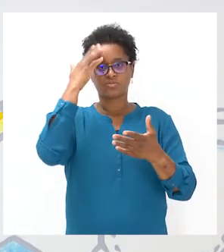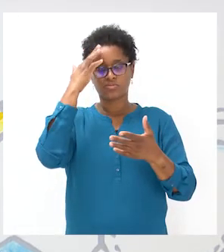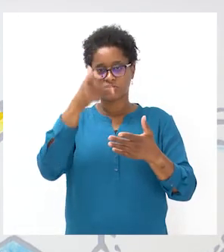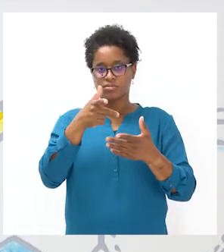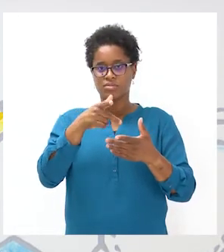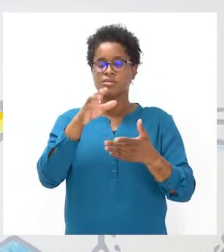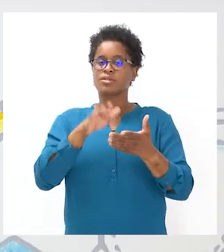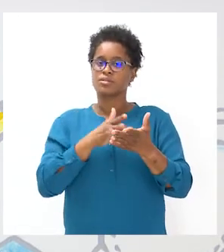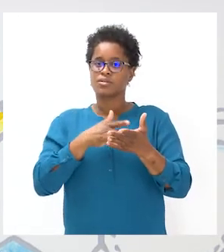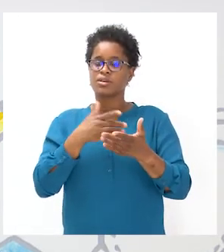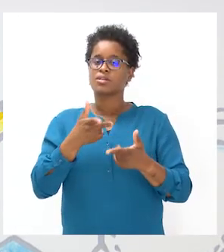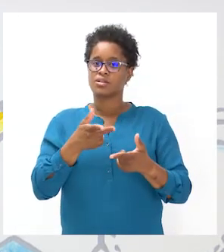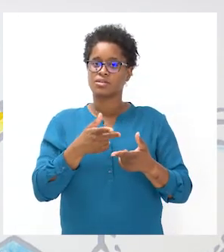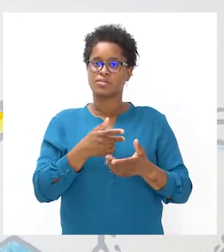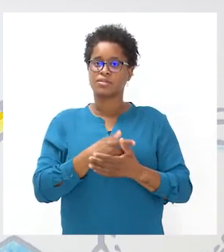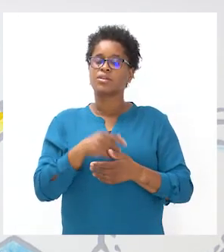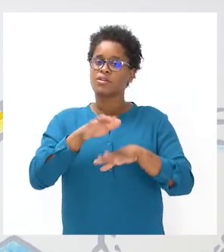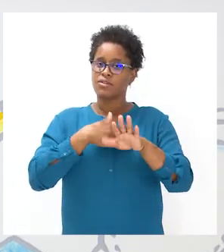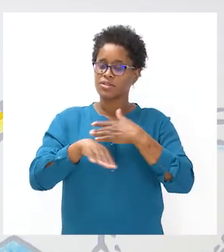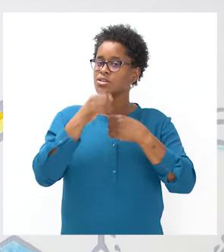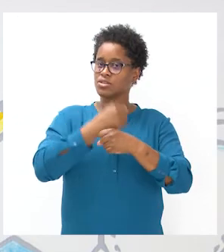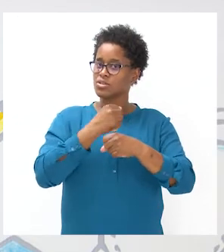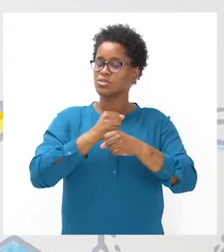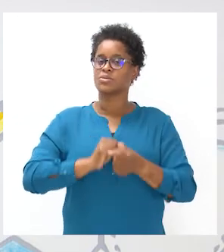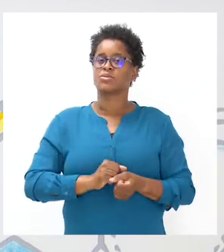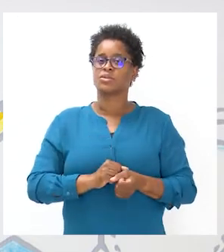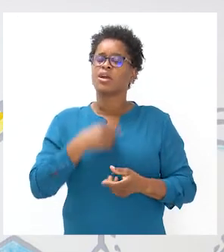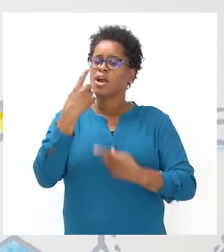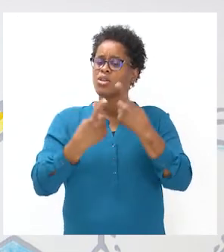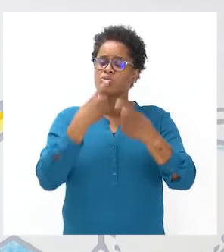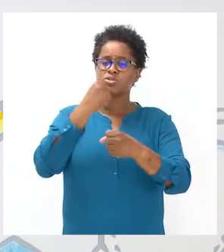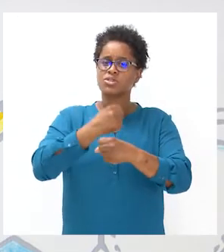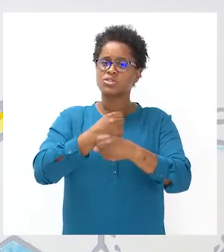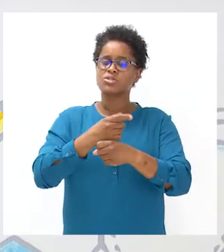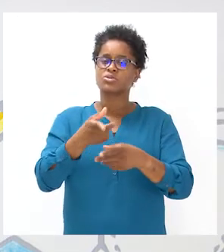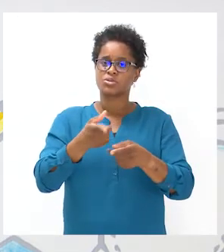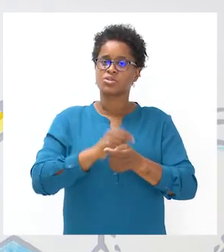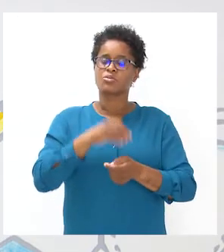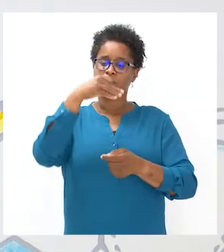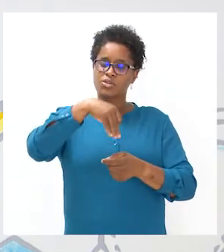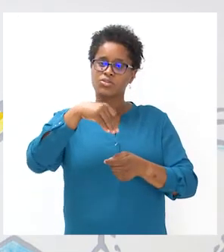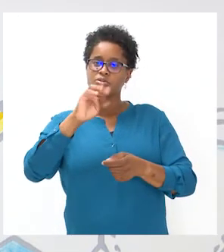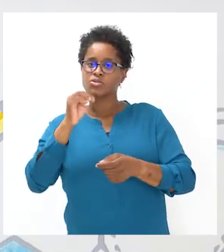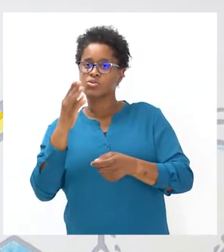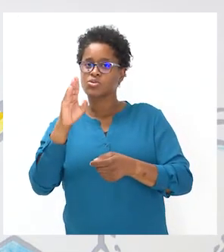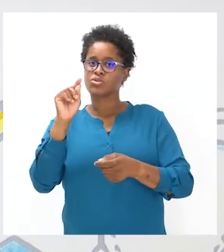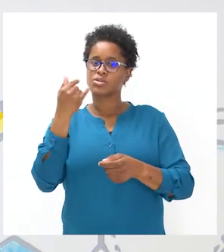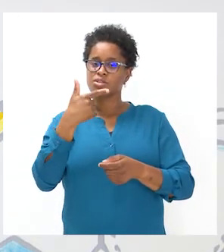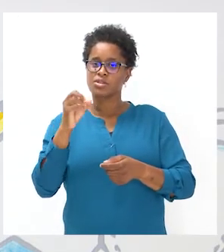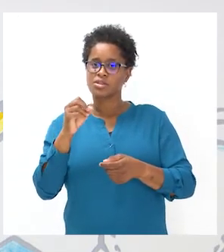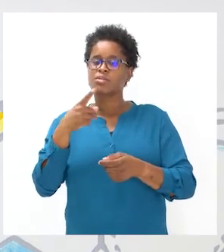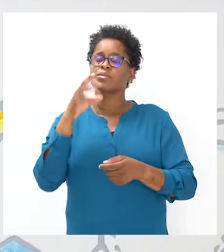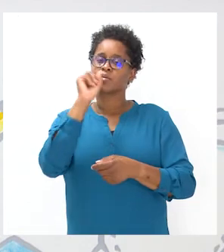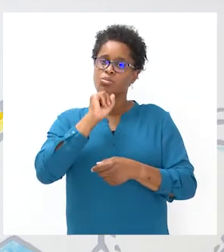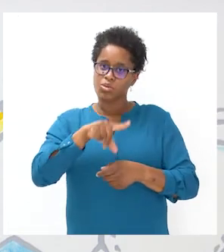página, nas páginas onde vão fazer exercícios, alguns exercícios sobre predicativo de sujeito, certo? Para